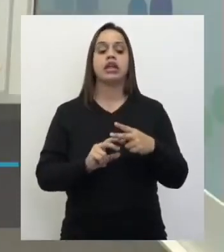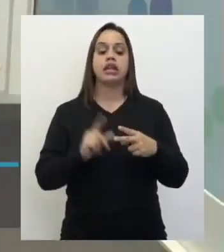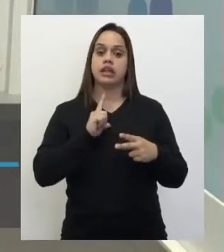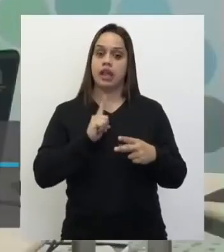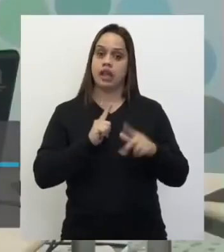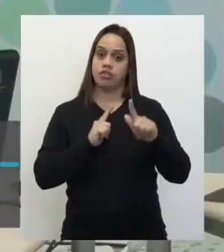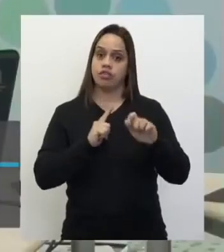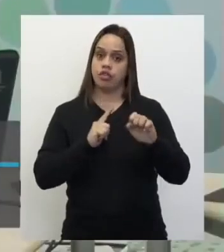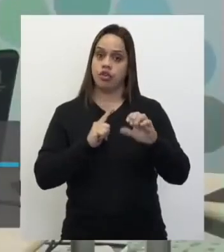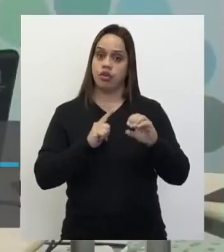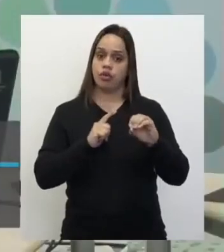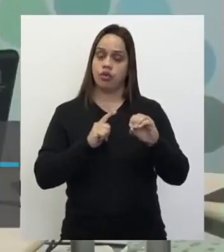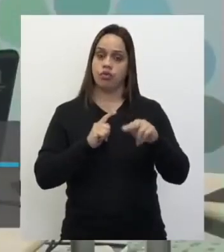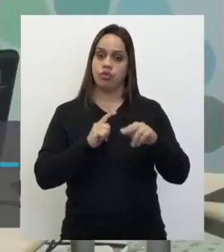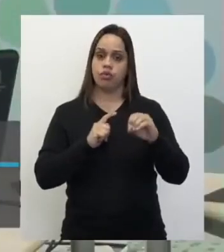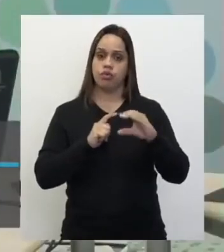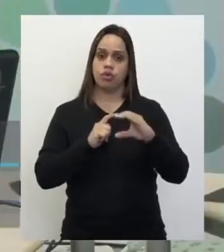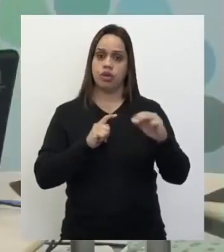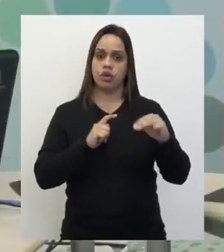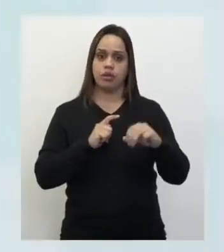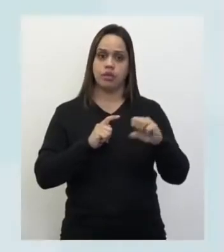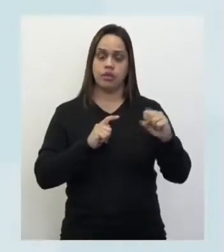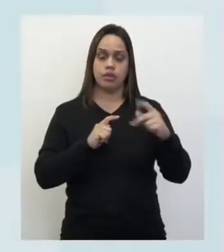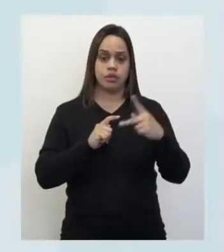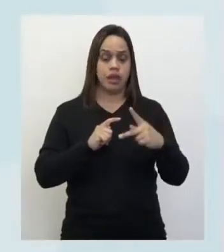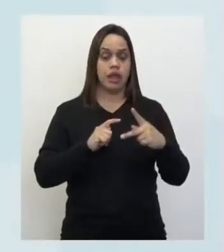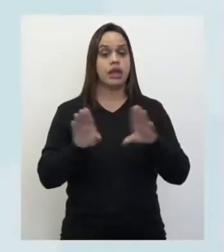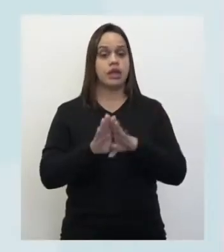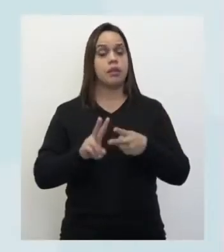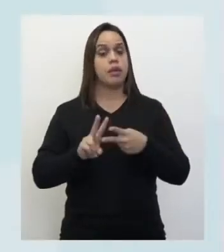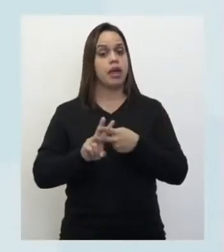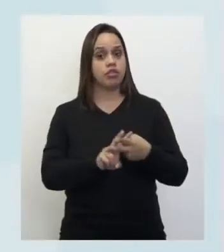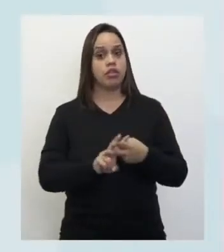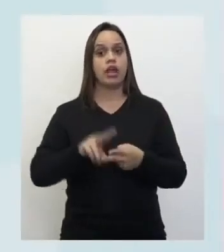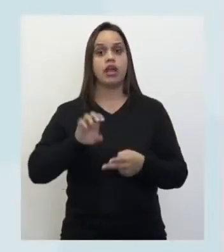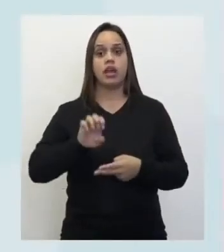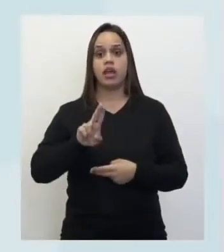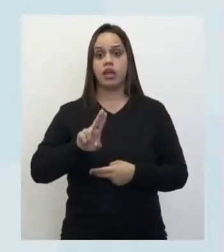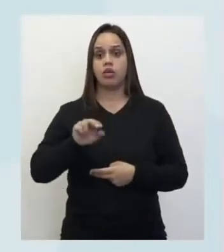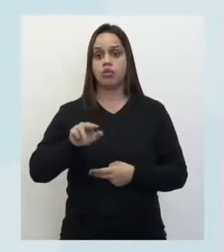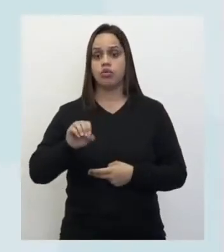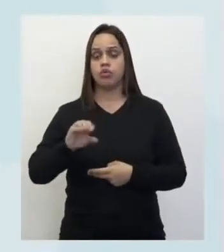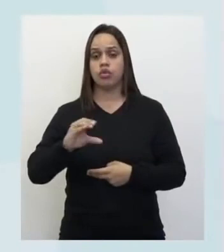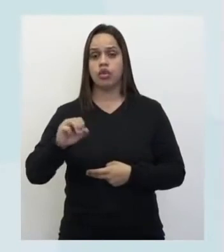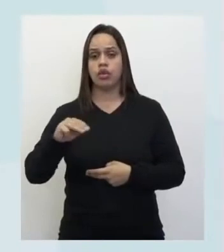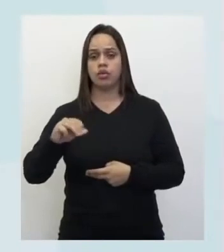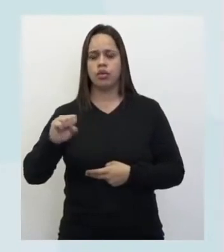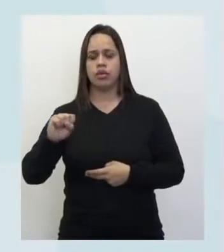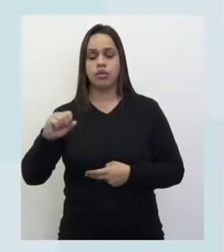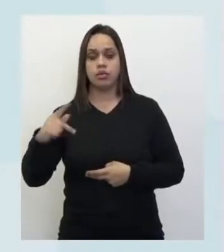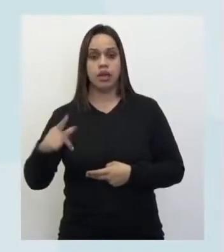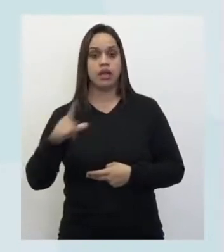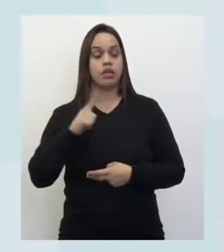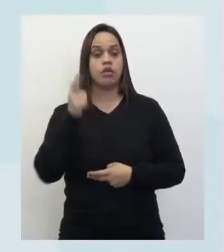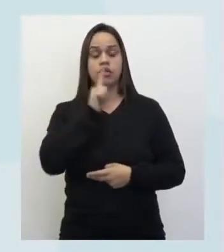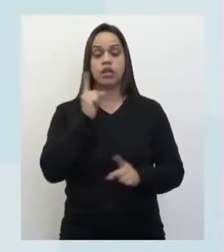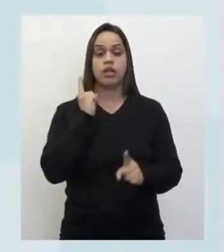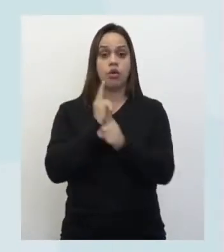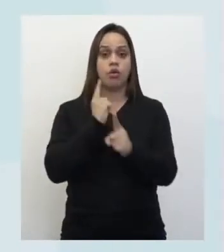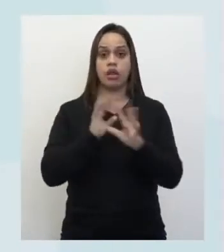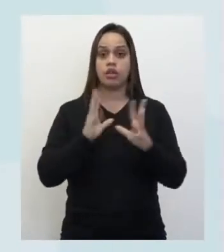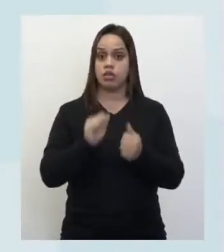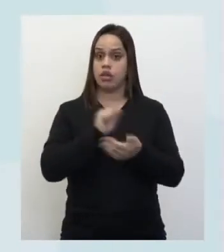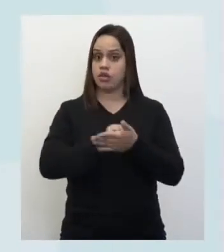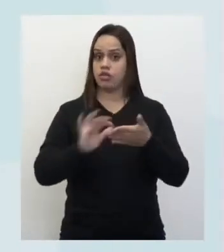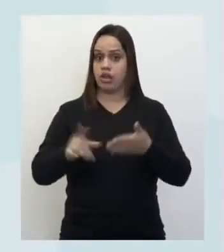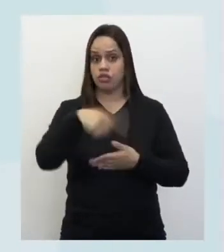hashtag GEL no CMSP e Eu no CMSP, né, que a gente consegue aí encontrar as atividades de vocês. E fica aí também,